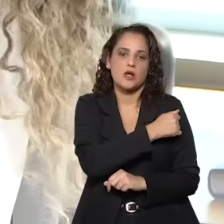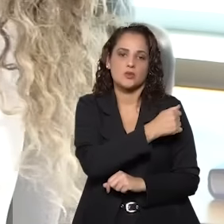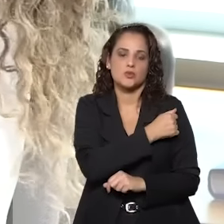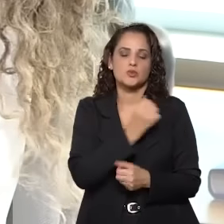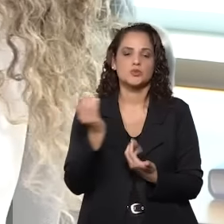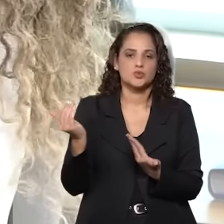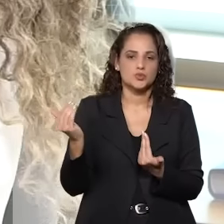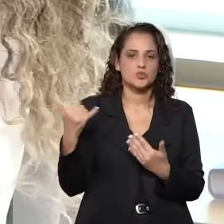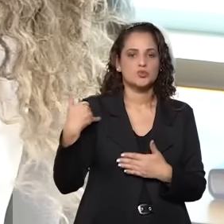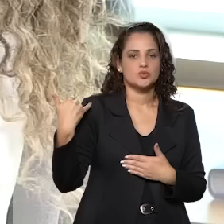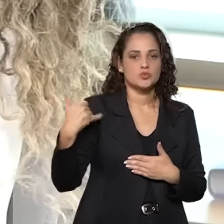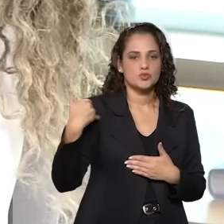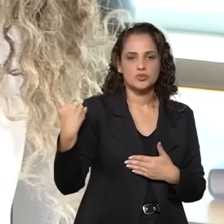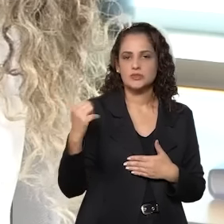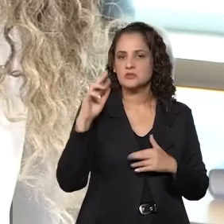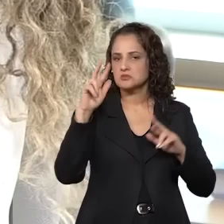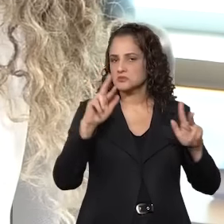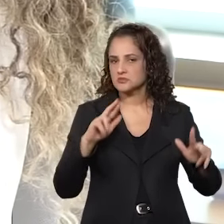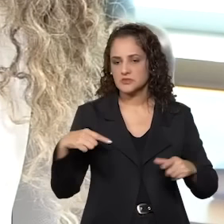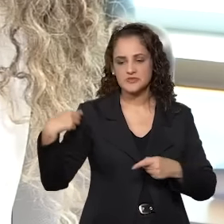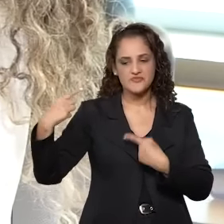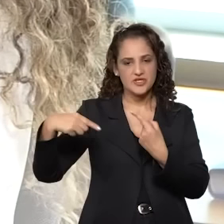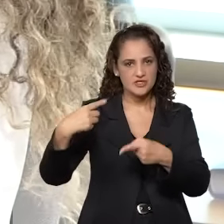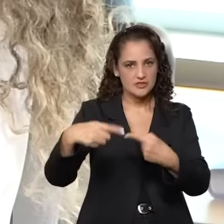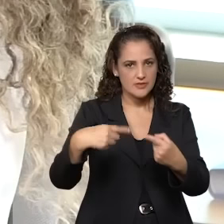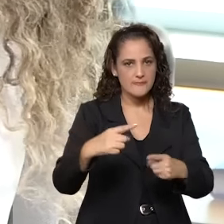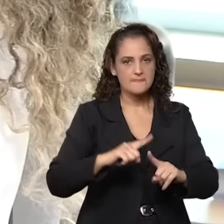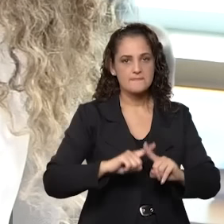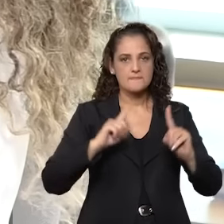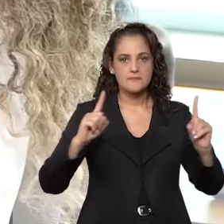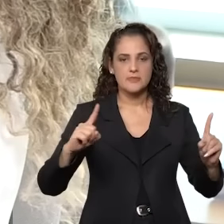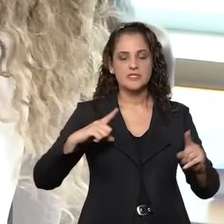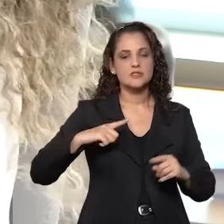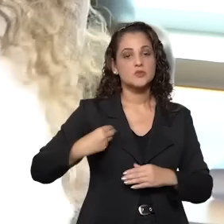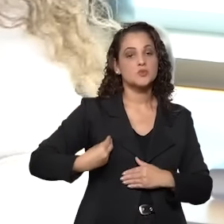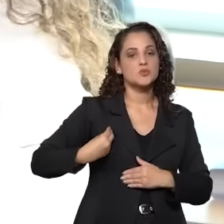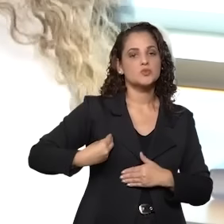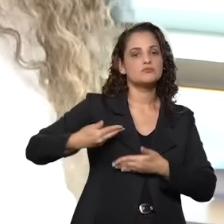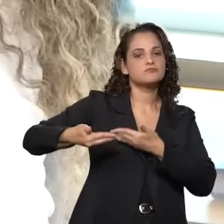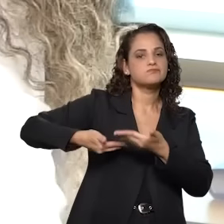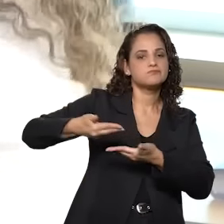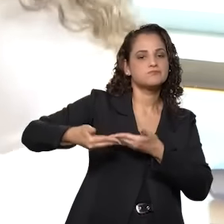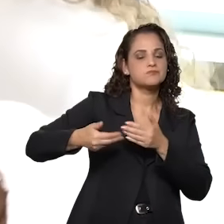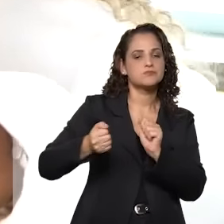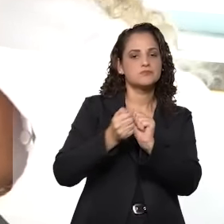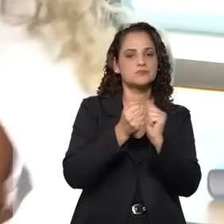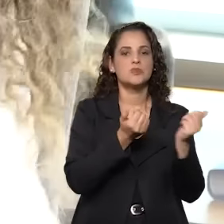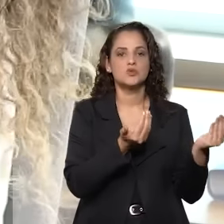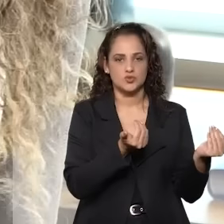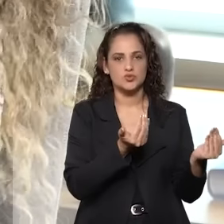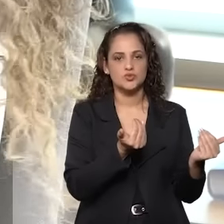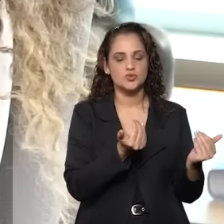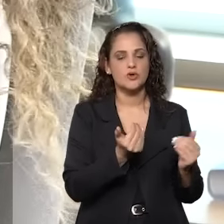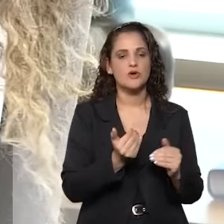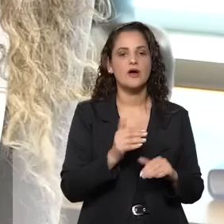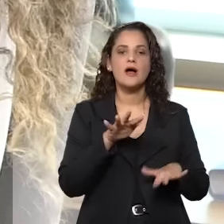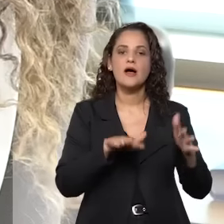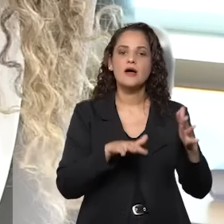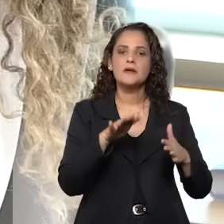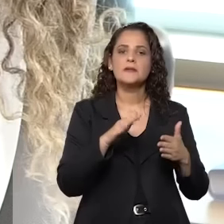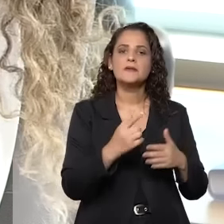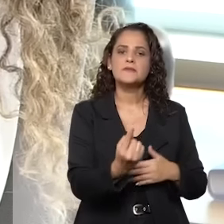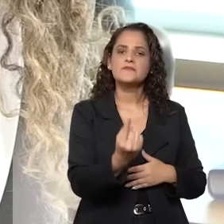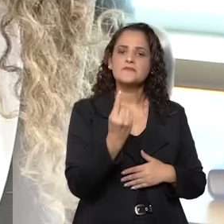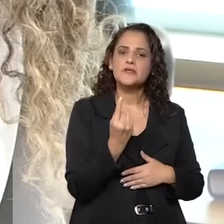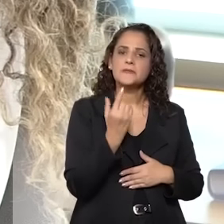mas convivo muito com jovens e e muitos que muitas vezes vem pedir aconselhamento de carreira vem pedir uma mentoria e tudo mais e